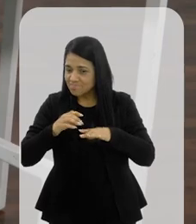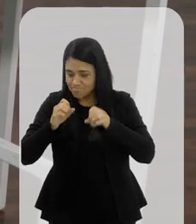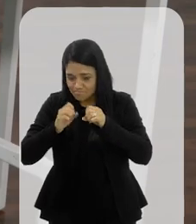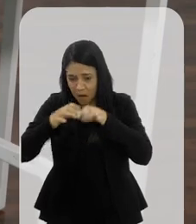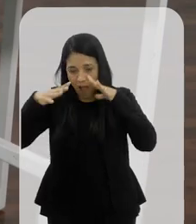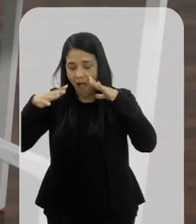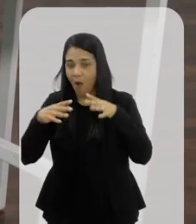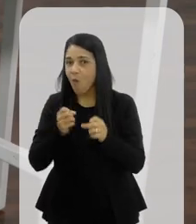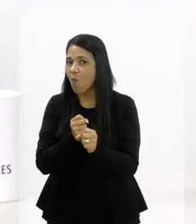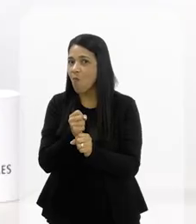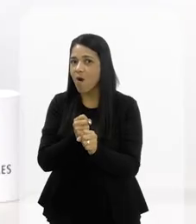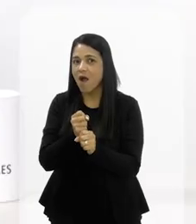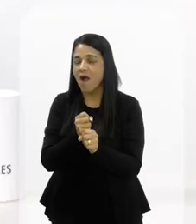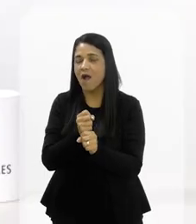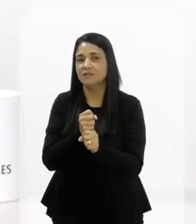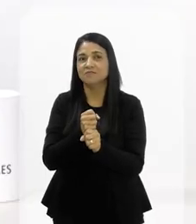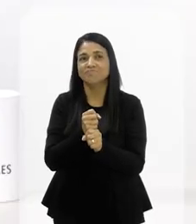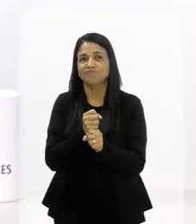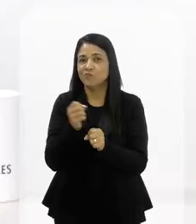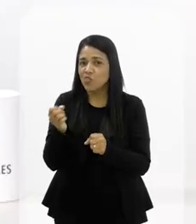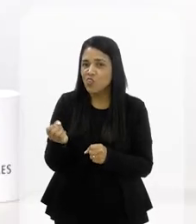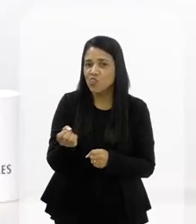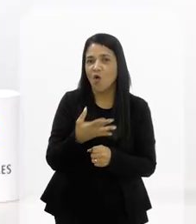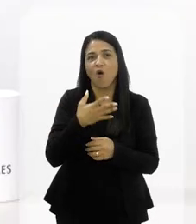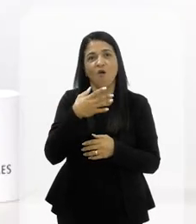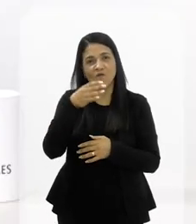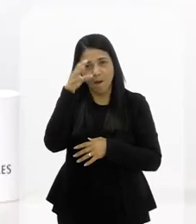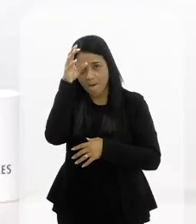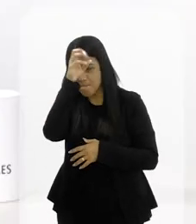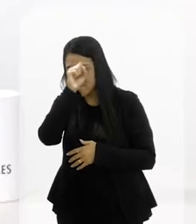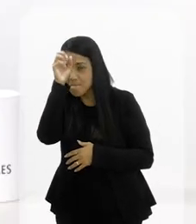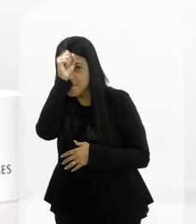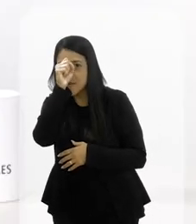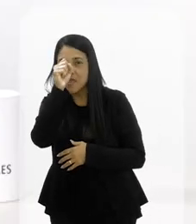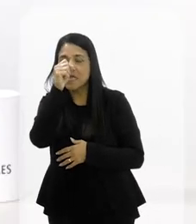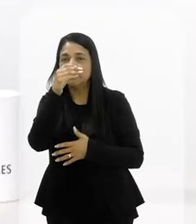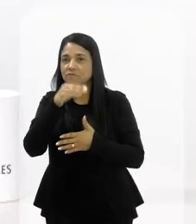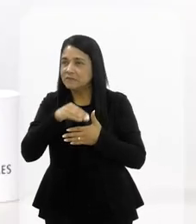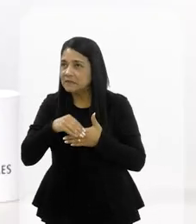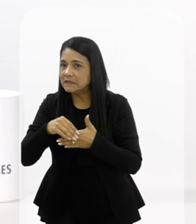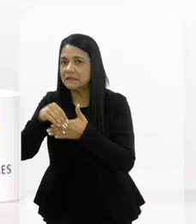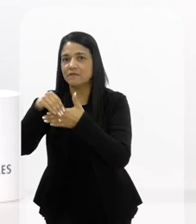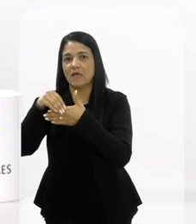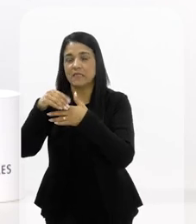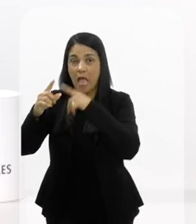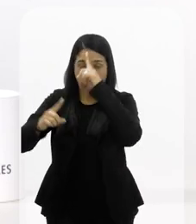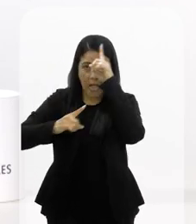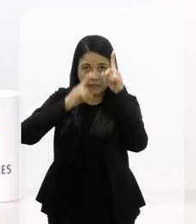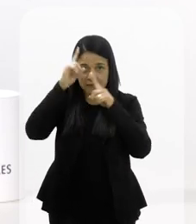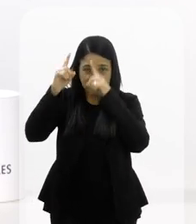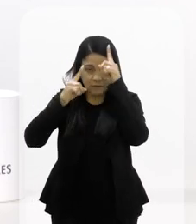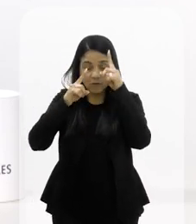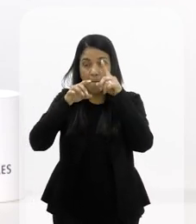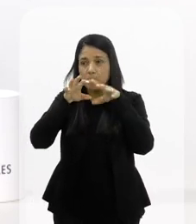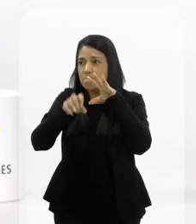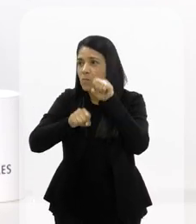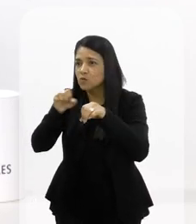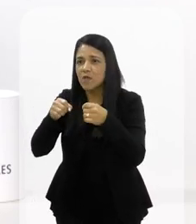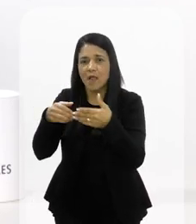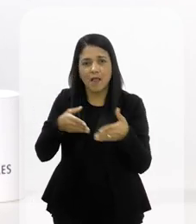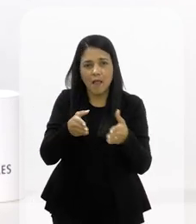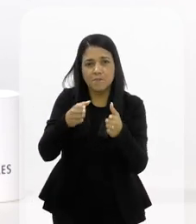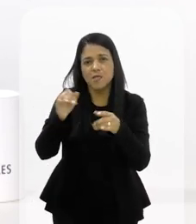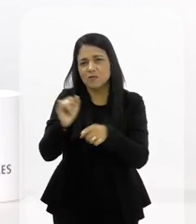né Cada ano é um ano novo e você aprende coisas novas você você é levado e a sua criatividade a buscar